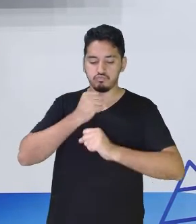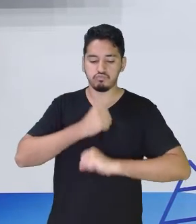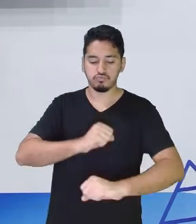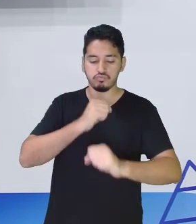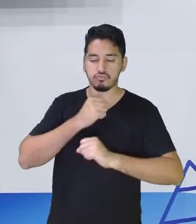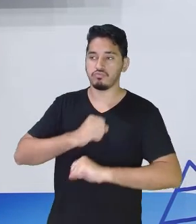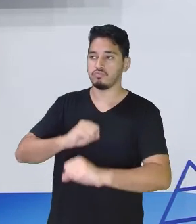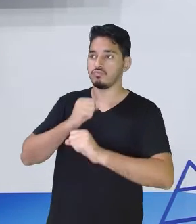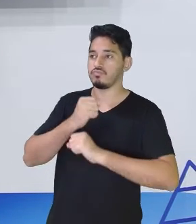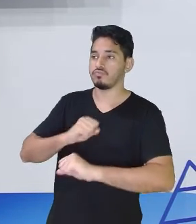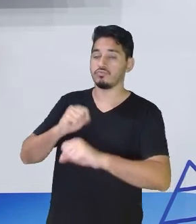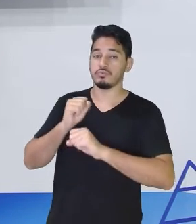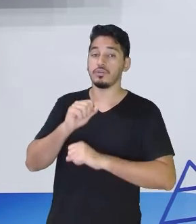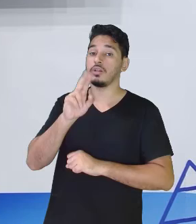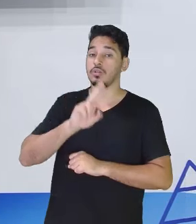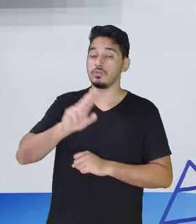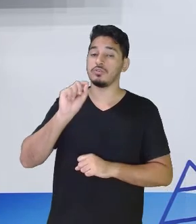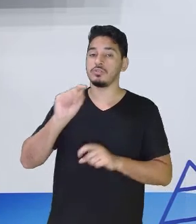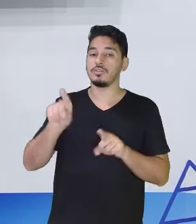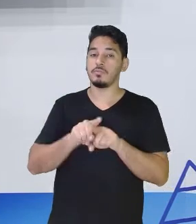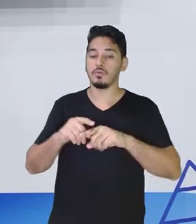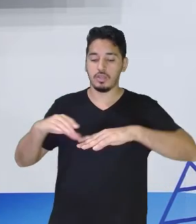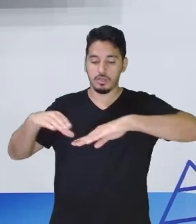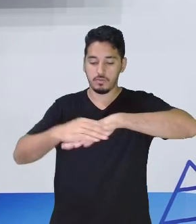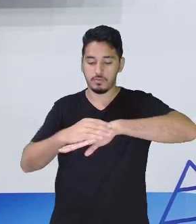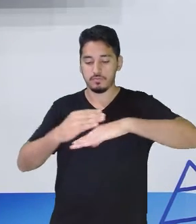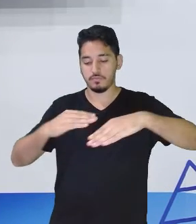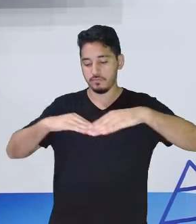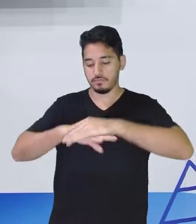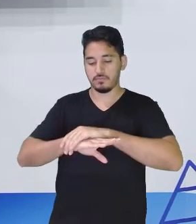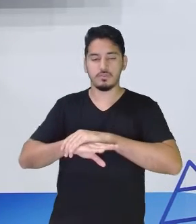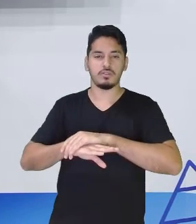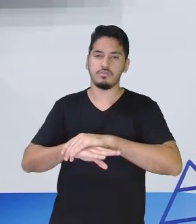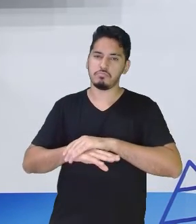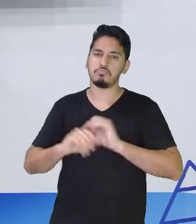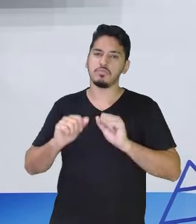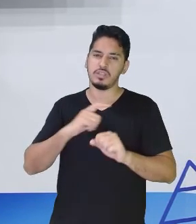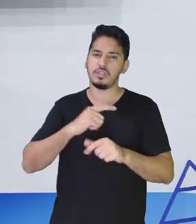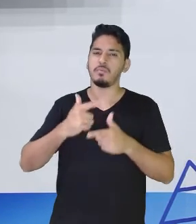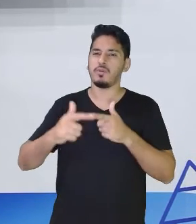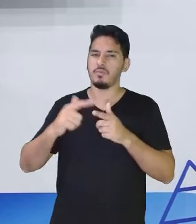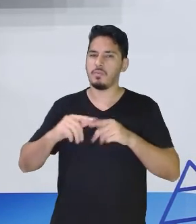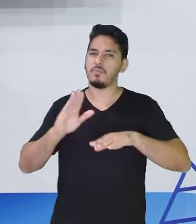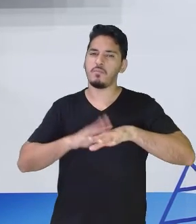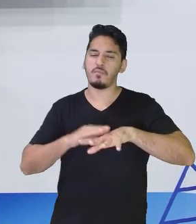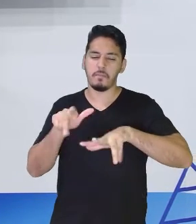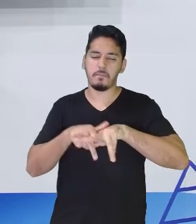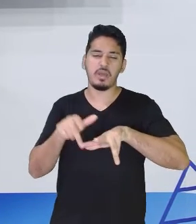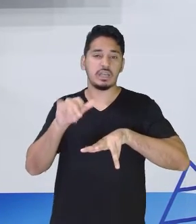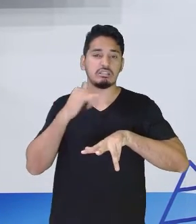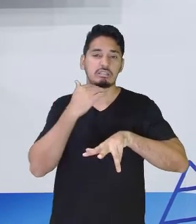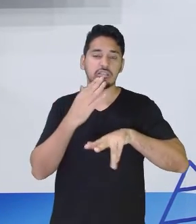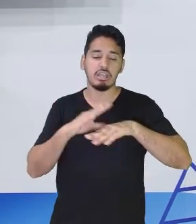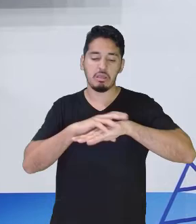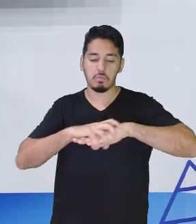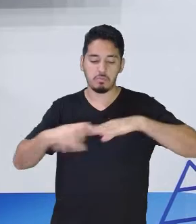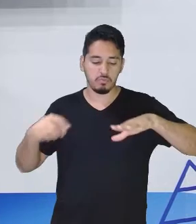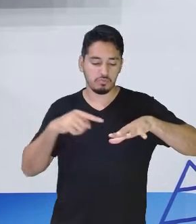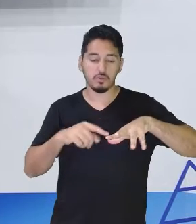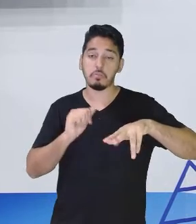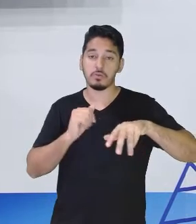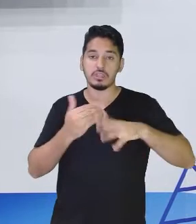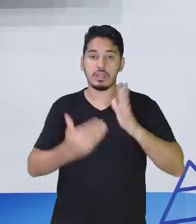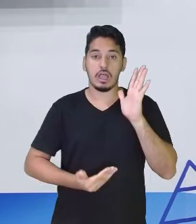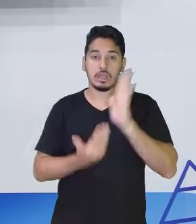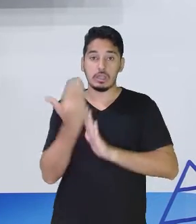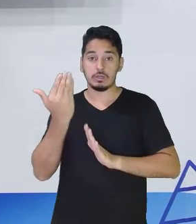estão devidamente calçados, porque aí o sal poderia aí trazer transtornos para os pés, se tivesse descalço, até mesmo cortar